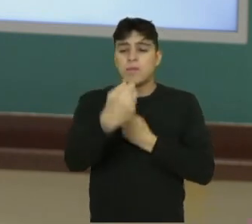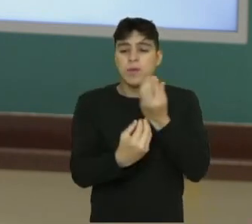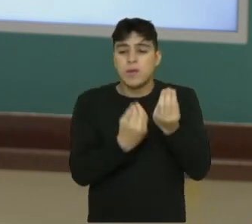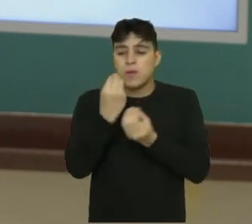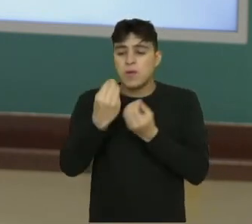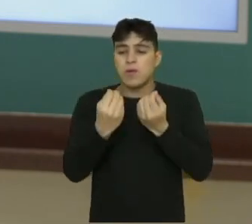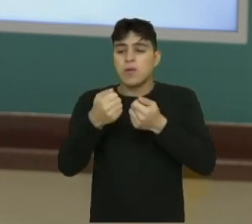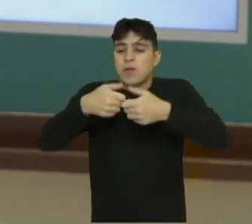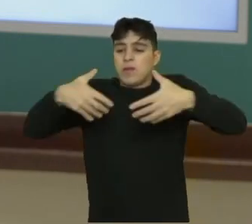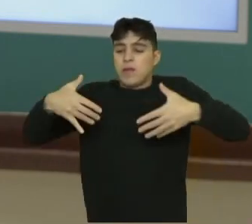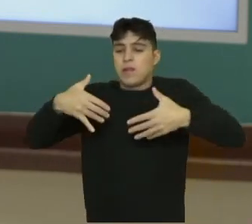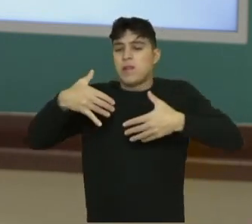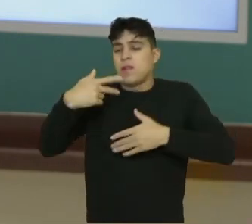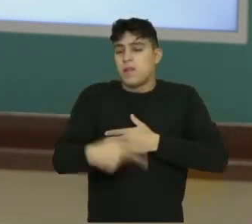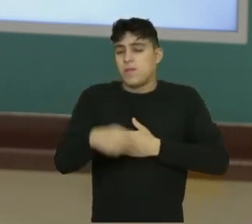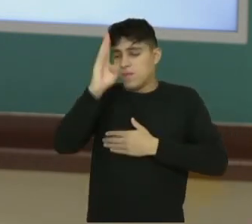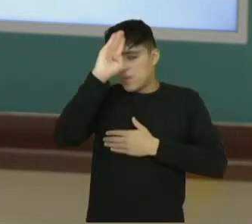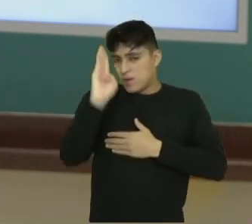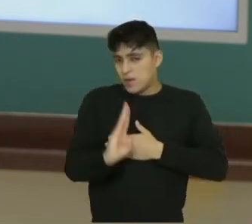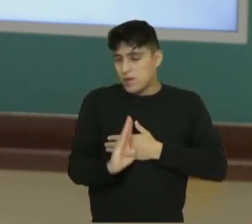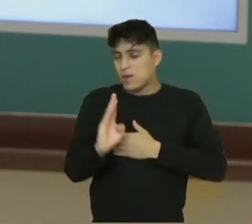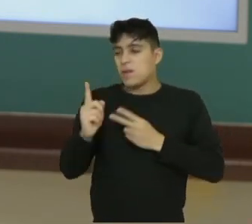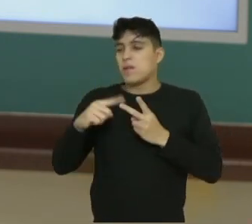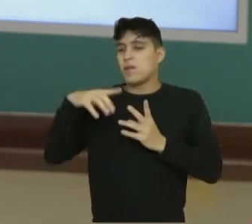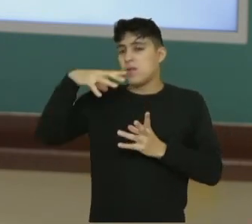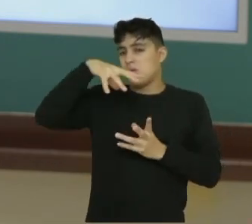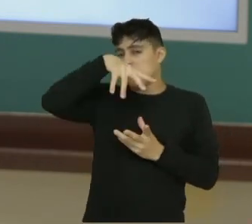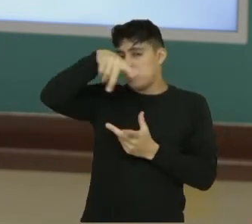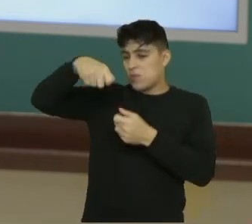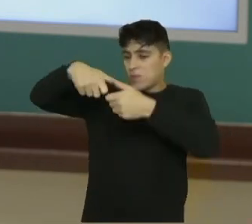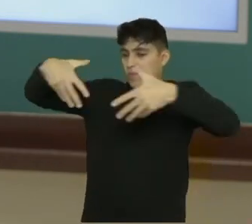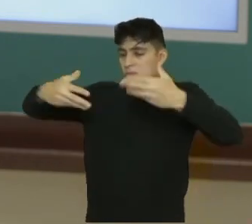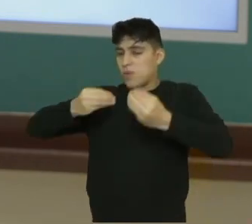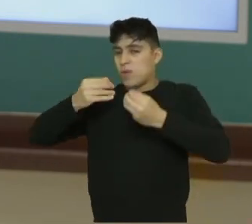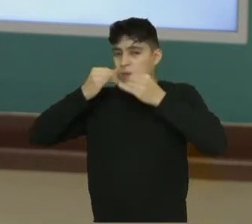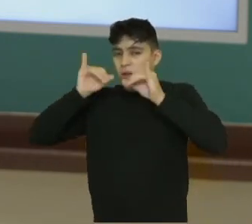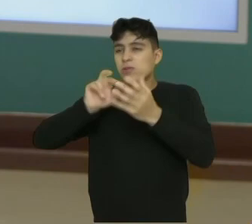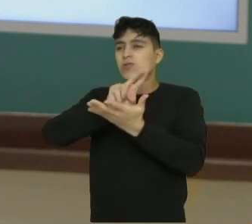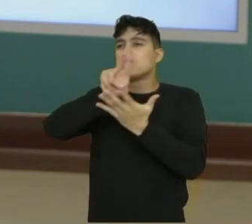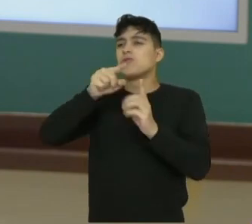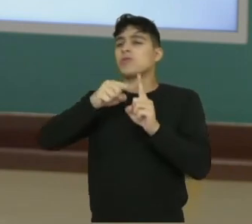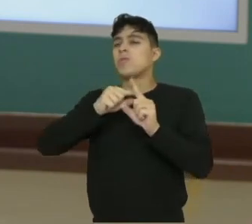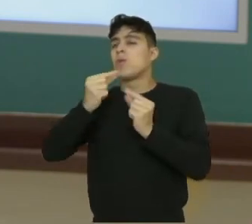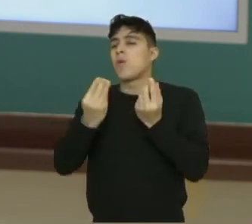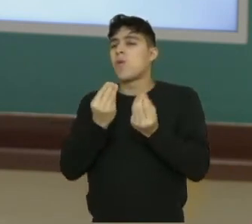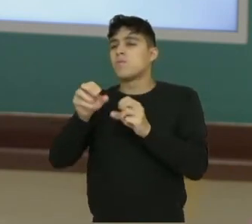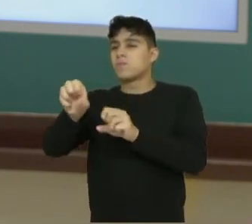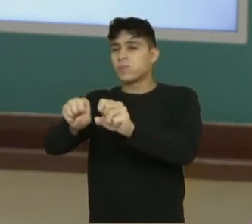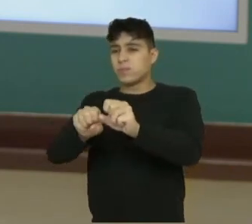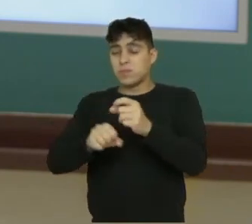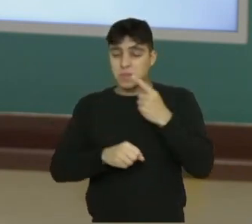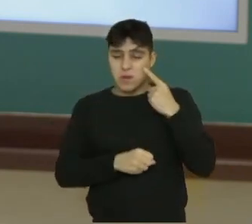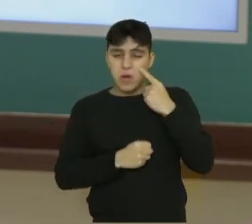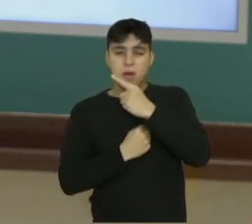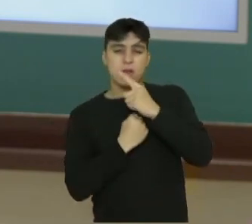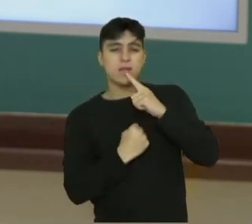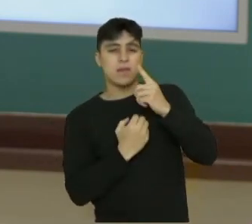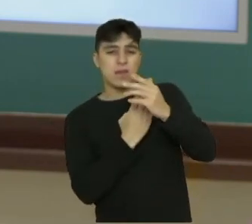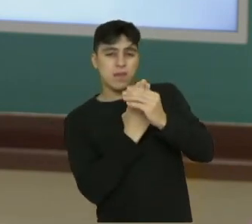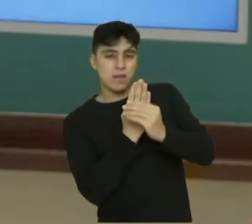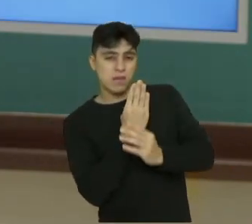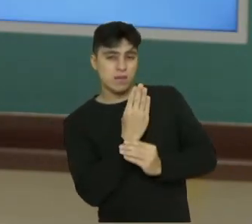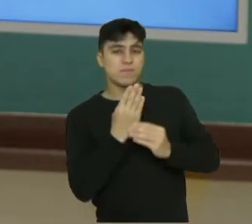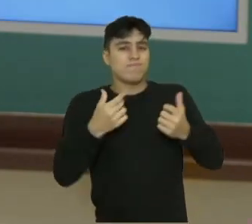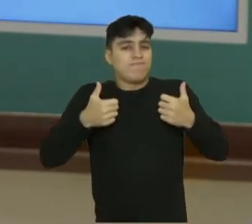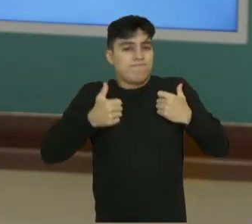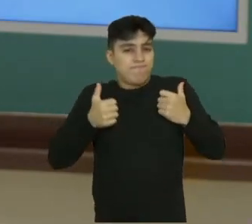matriz energética brasileira e matriz elétrica mundial. Ok? Então, está aqui as nossas referências